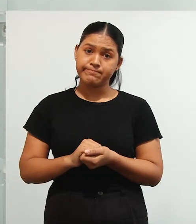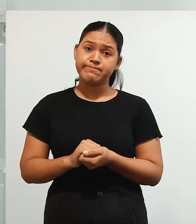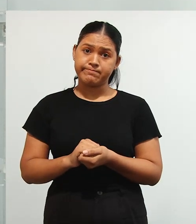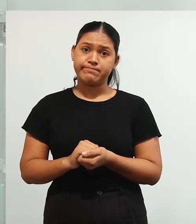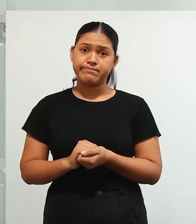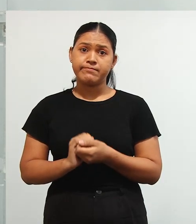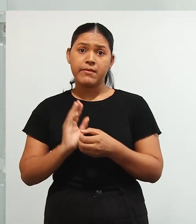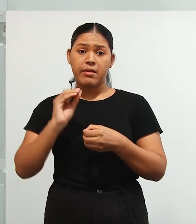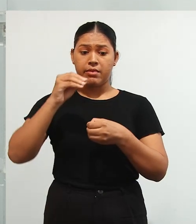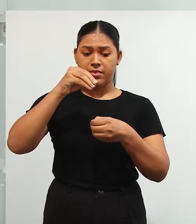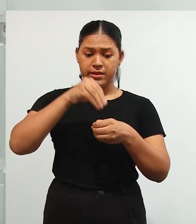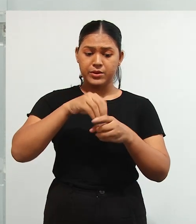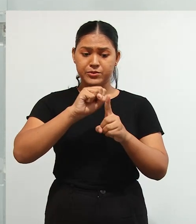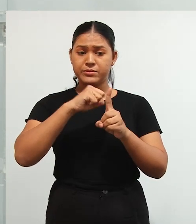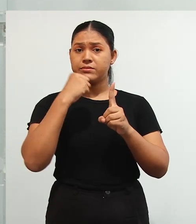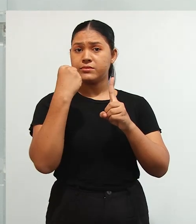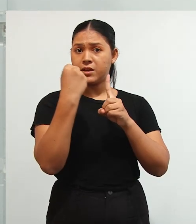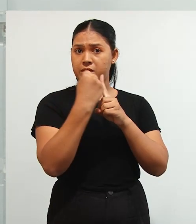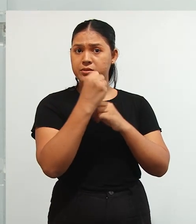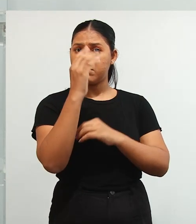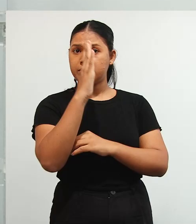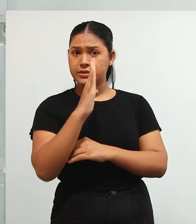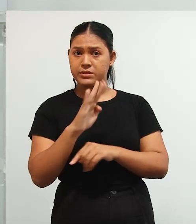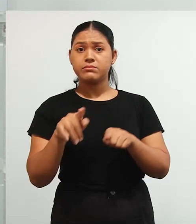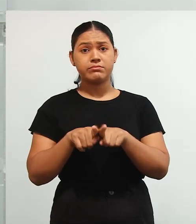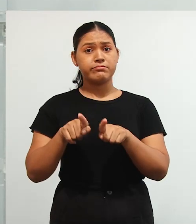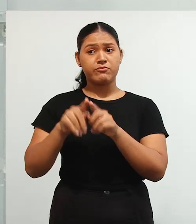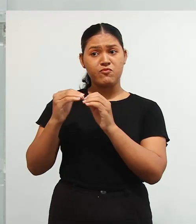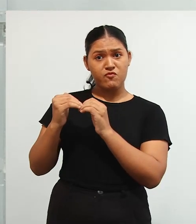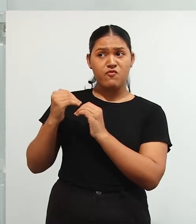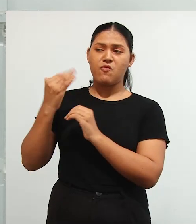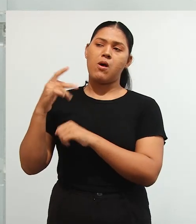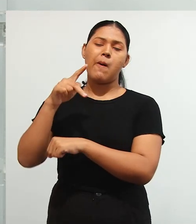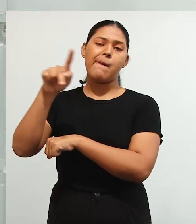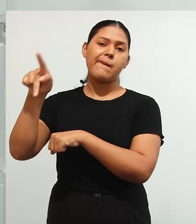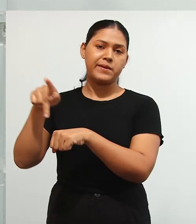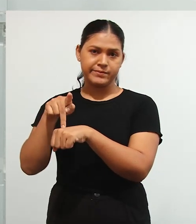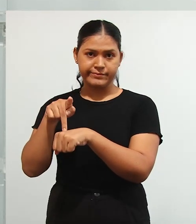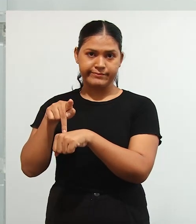da sociedade brasileira quanto para fora. Na saída